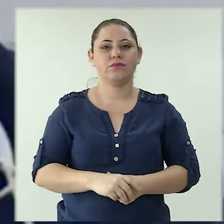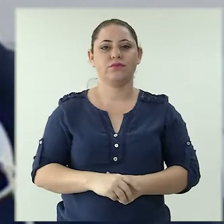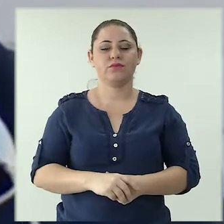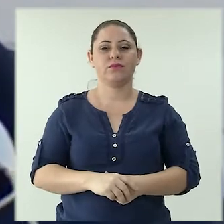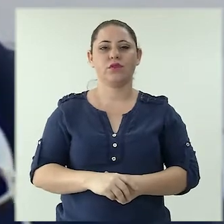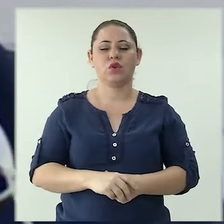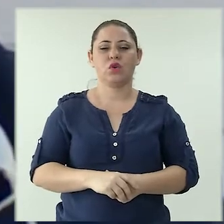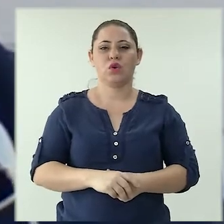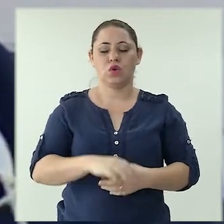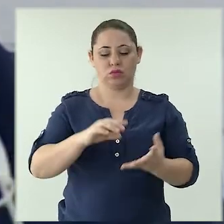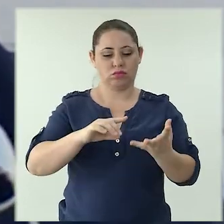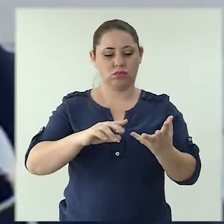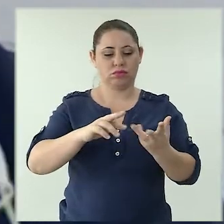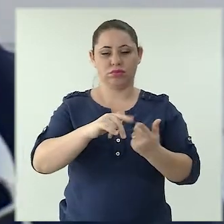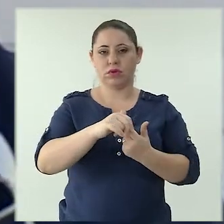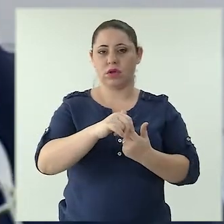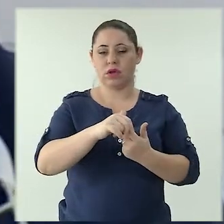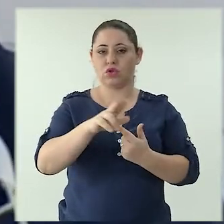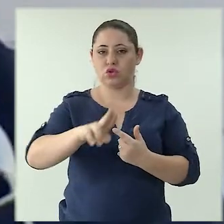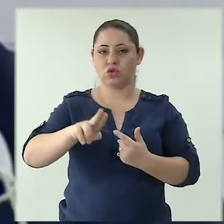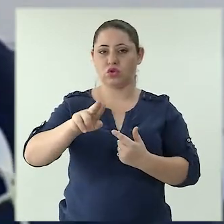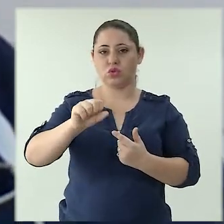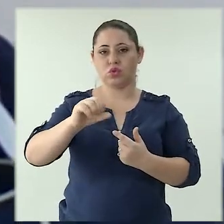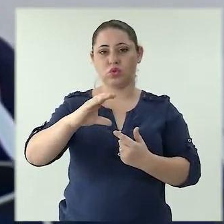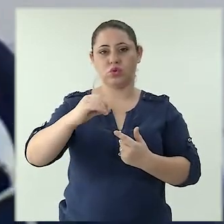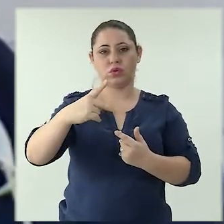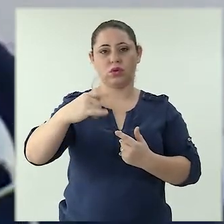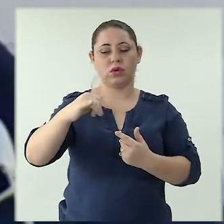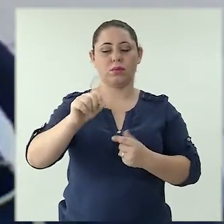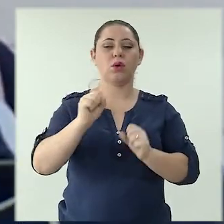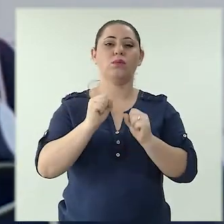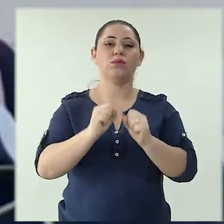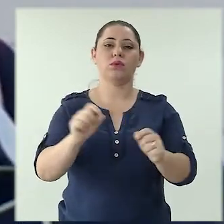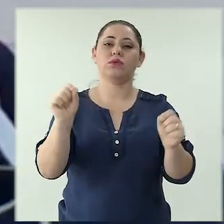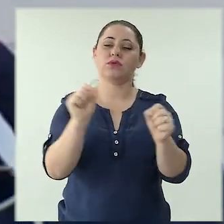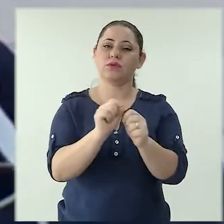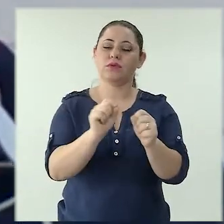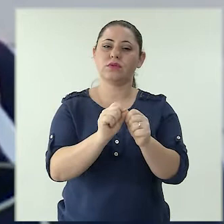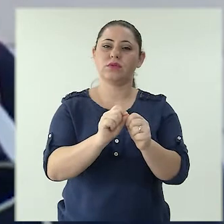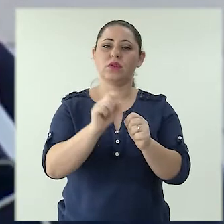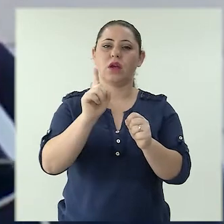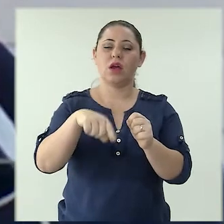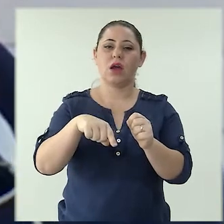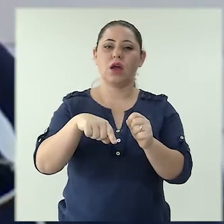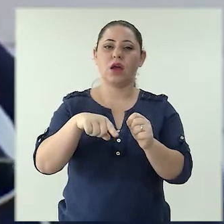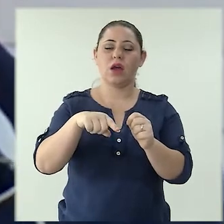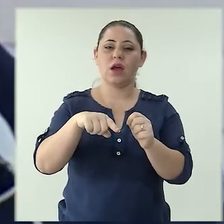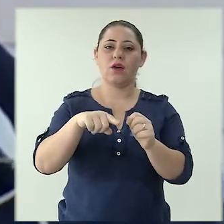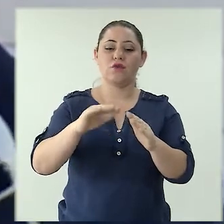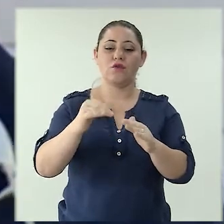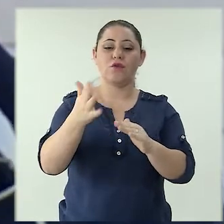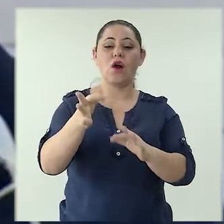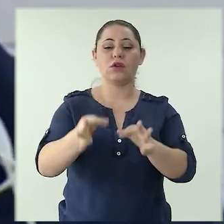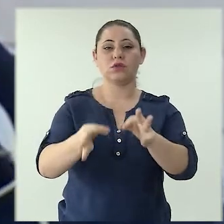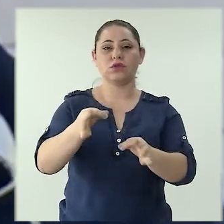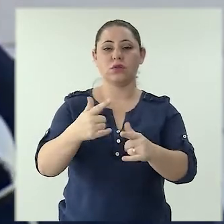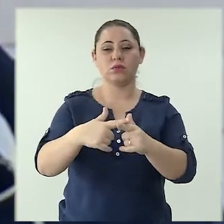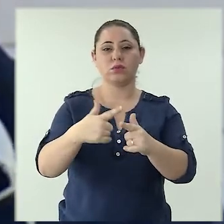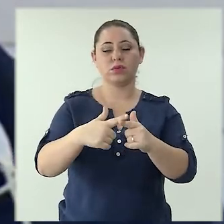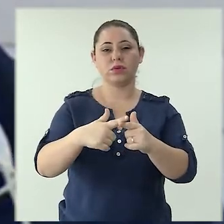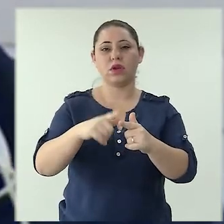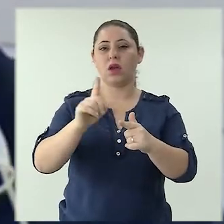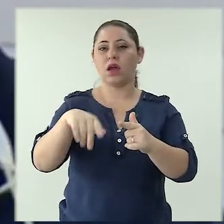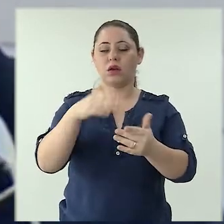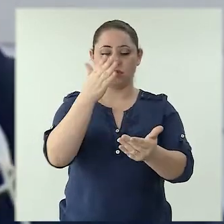E todas essas formas que eu disse de uso capião poderiam ser feitas por uso capião extrajudicial, porque o uso